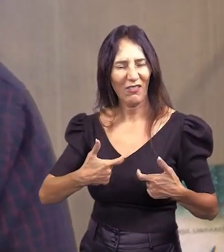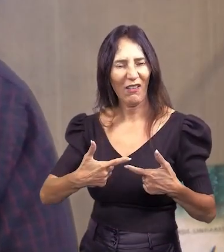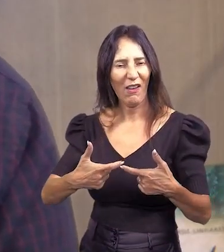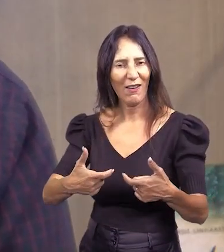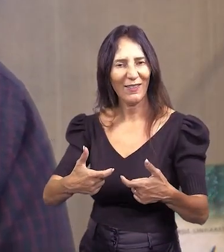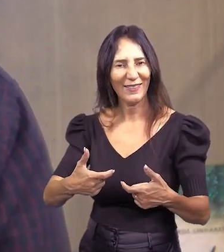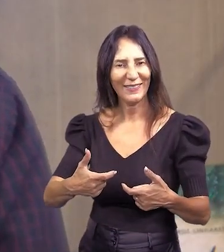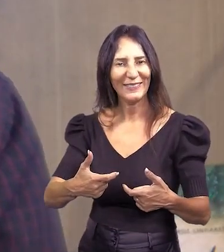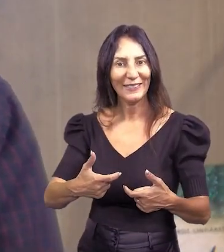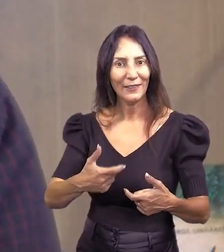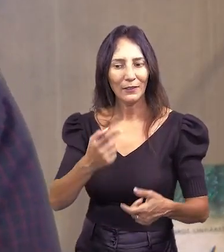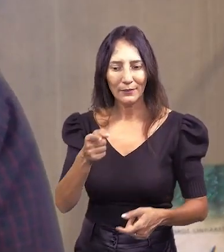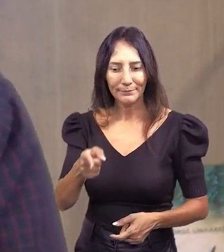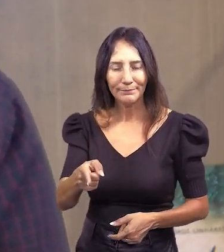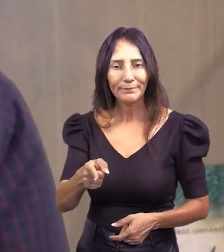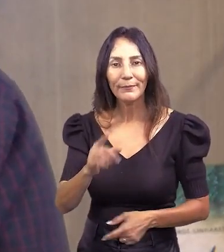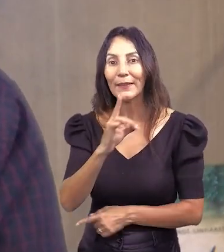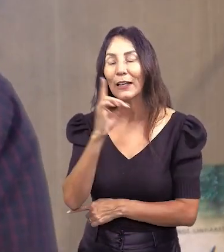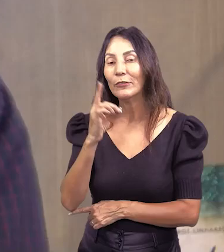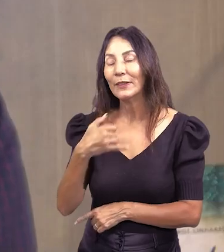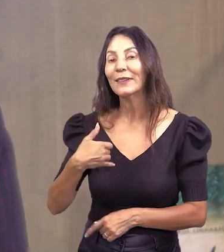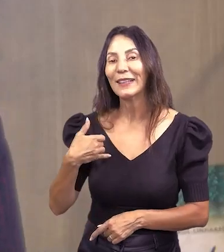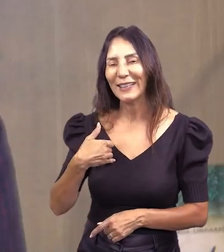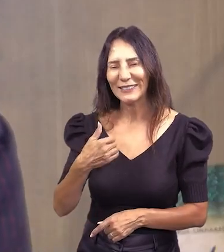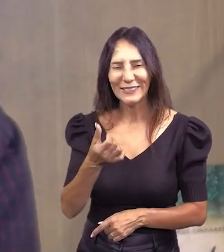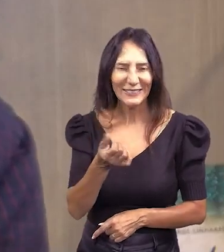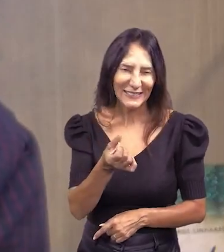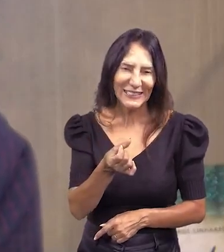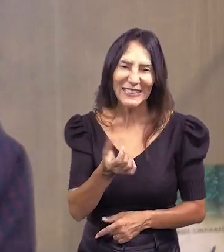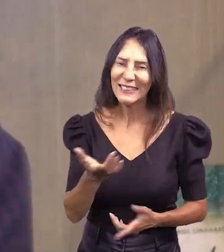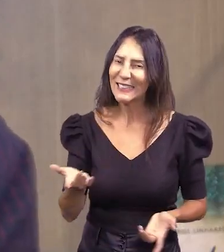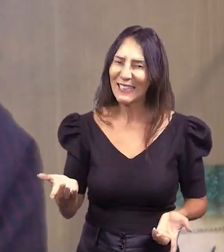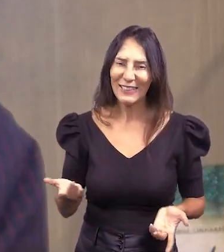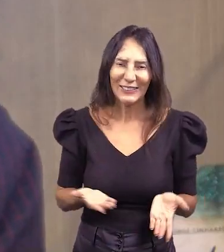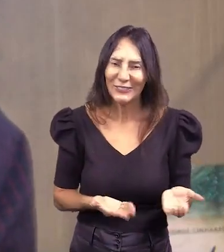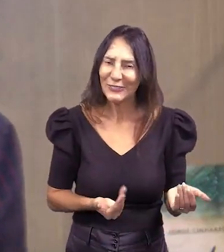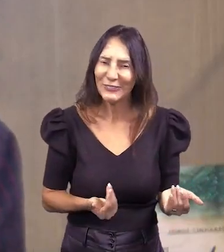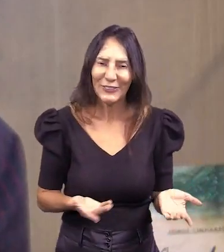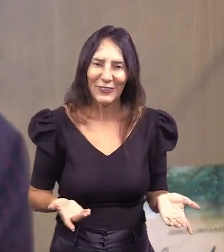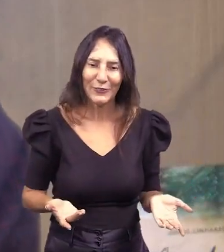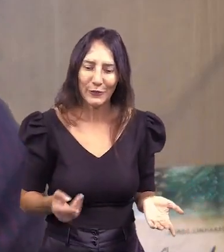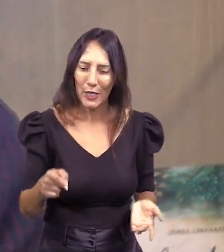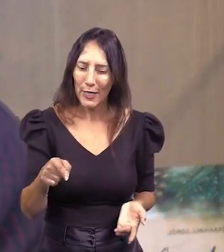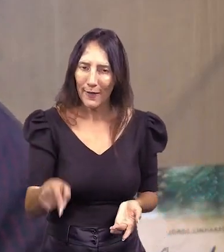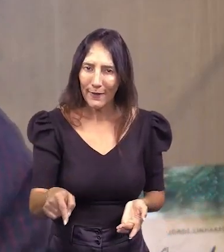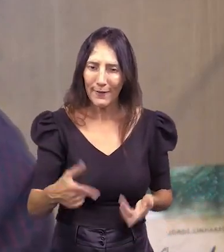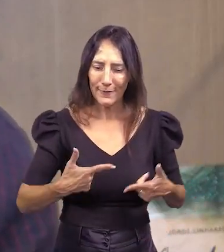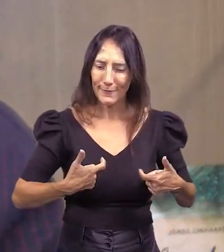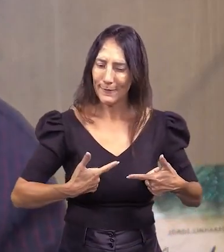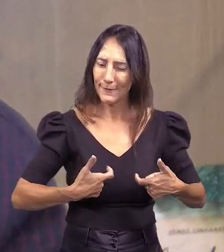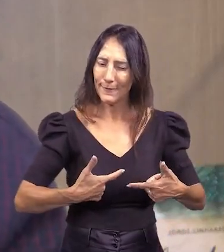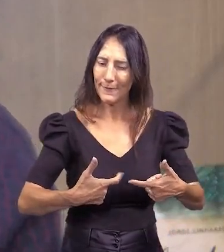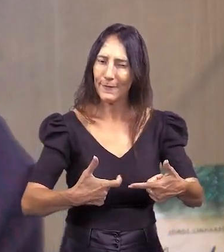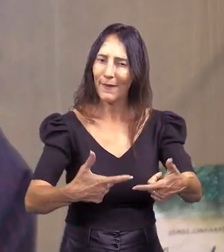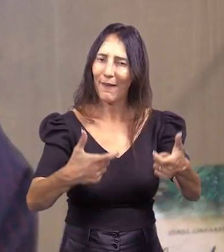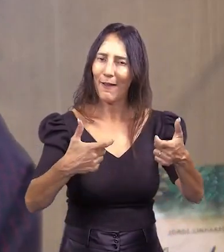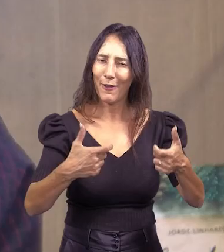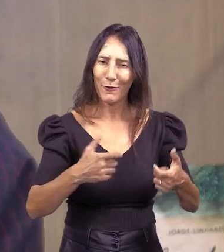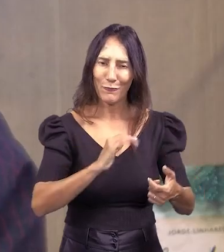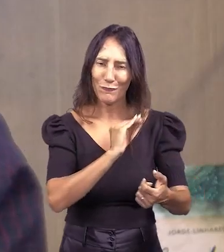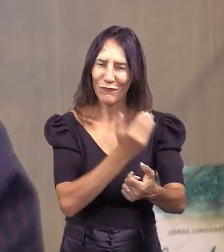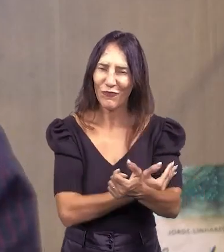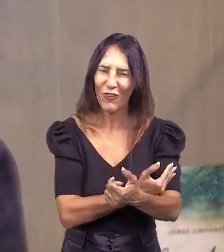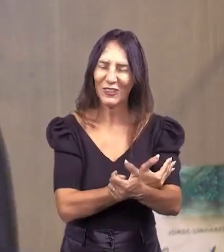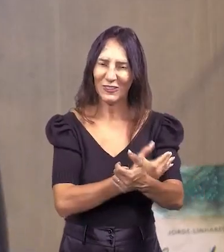guerra. Olha, falando de um jovem de 16 anos. Homem de guerra. Ele guerreava as